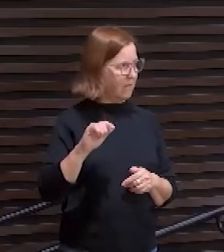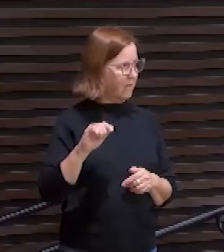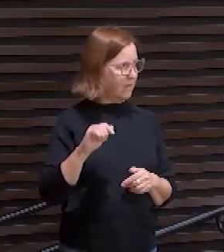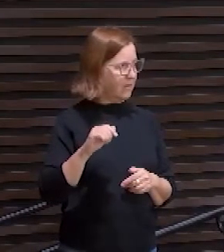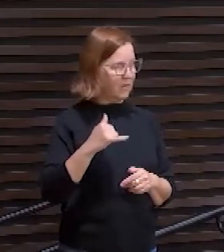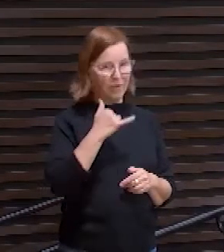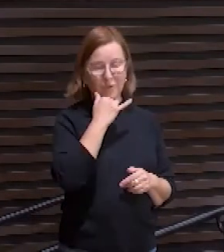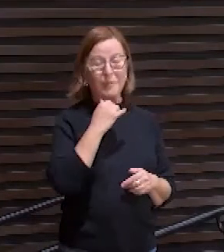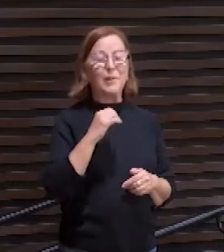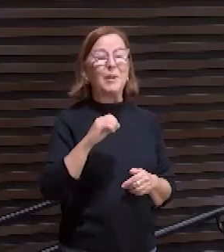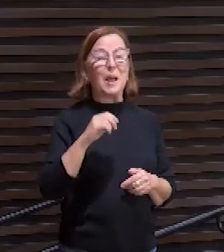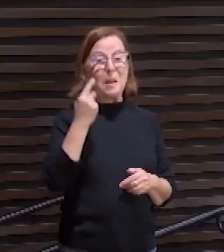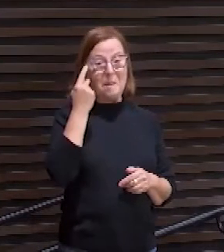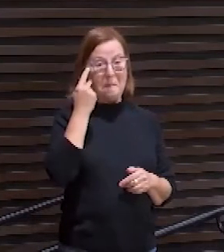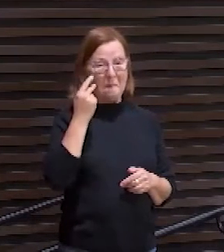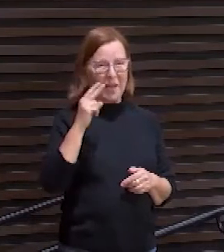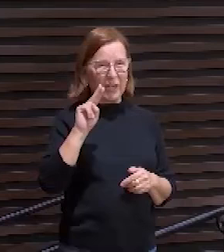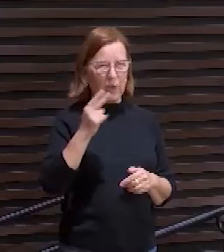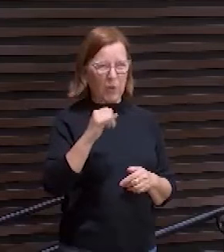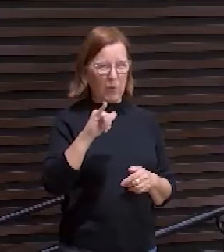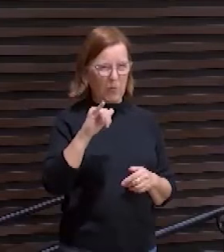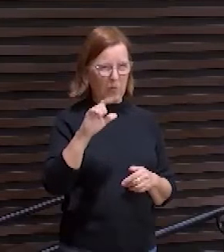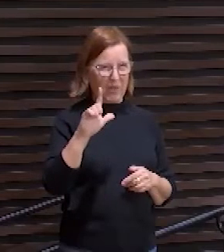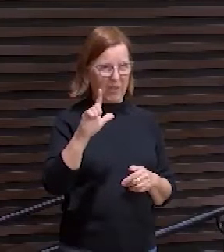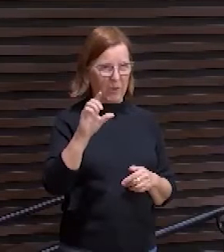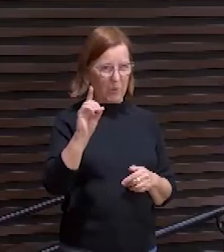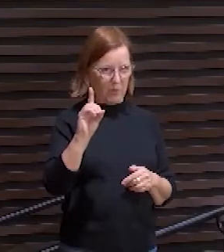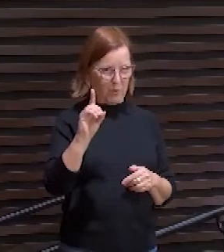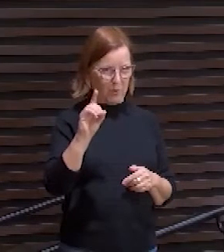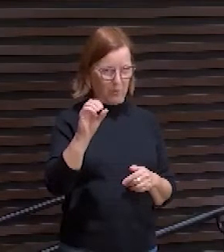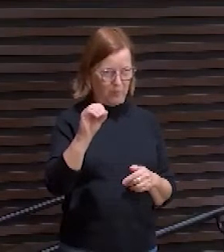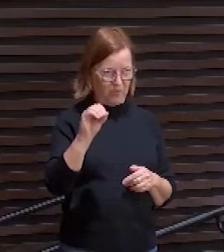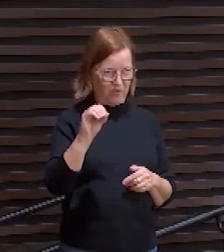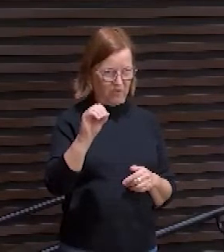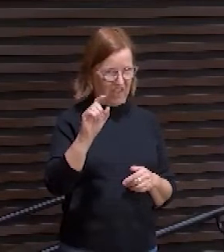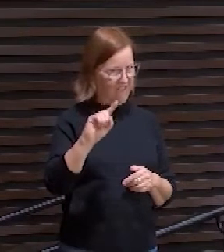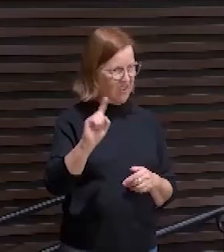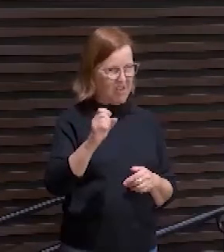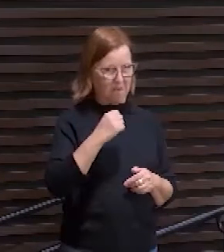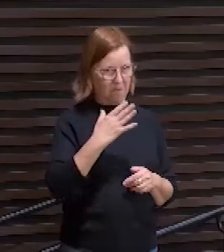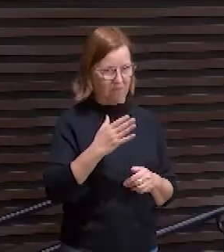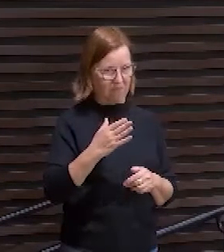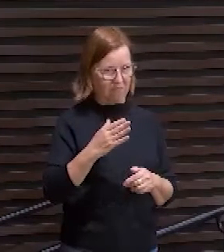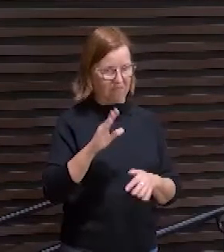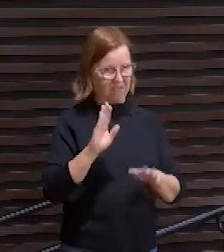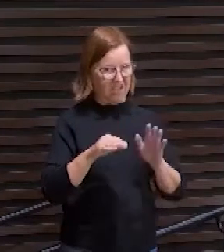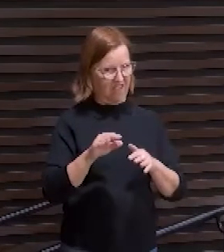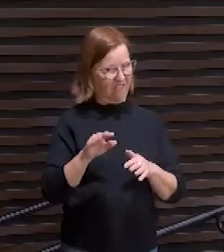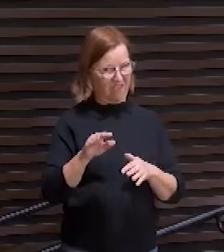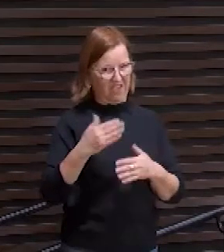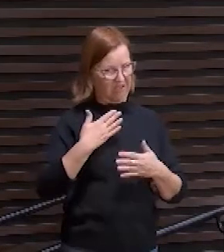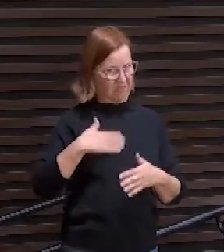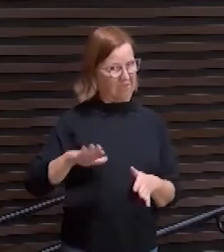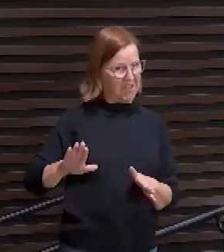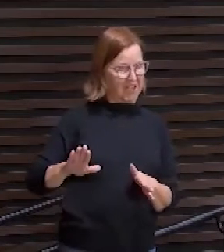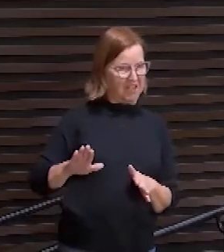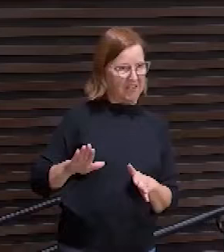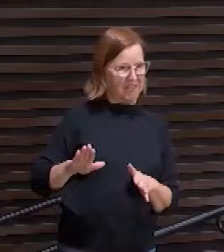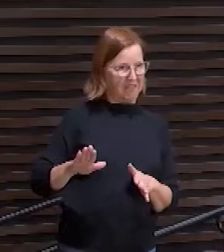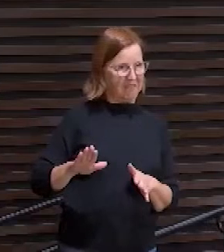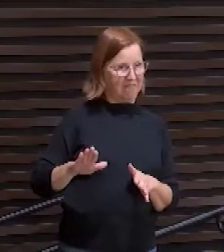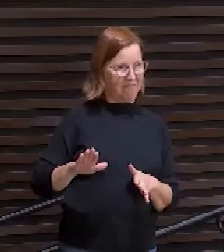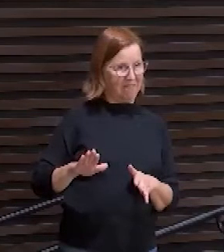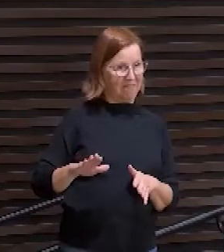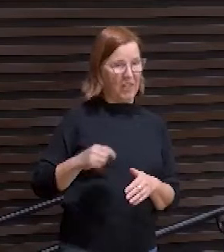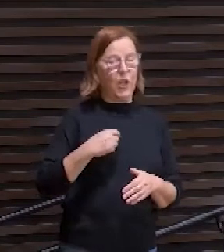Wildo fosse se ofender um pouco. E eu creio que muitas pessoas aqui talvez se